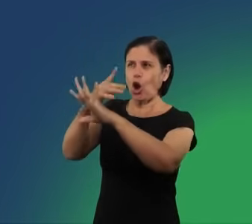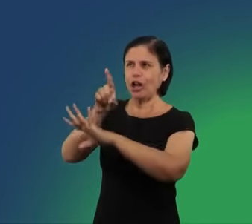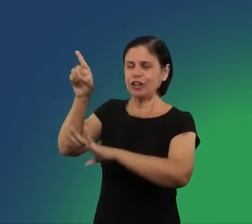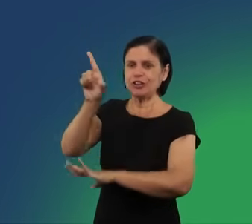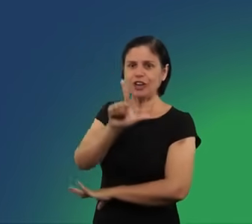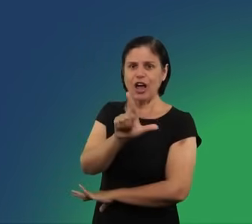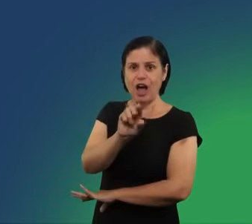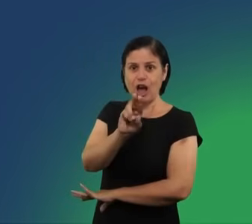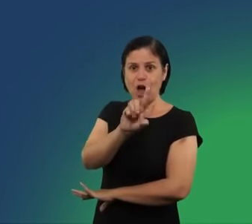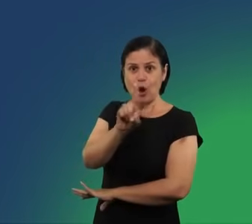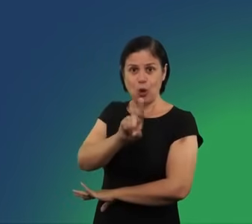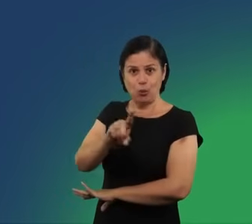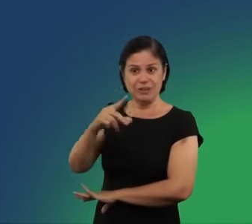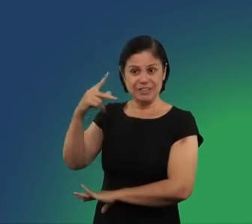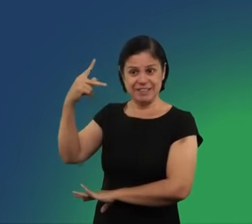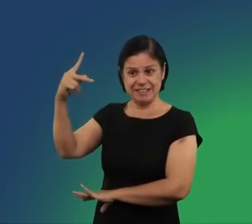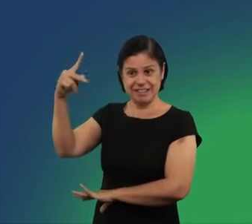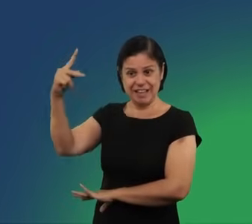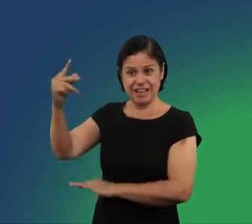luz era